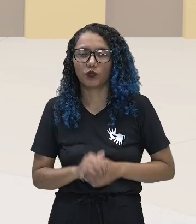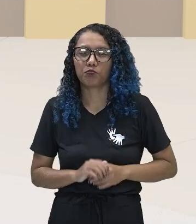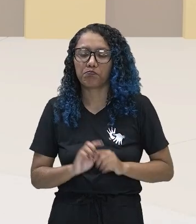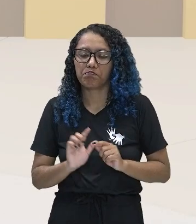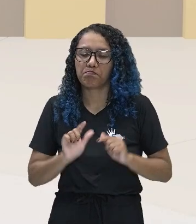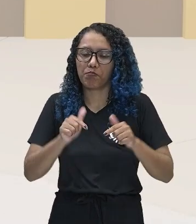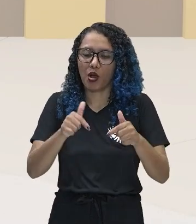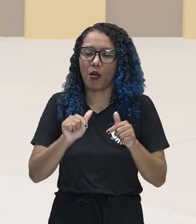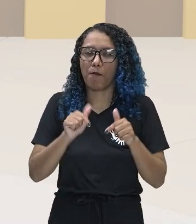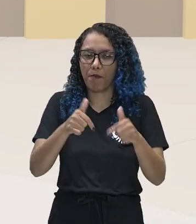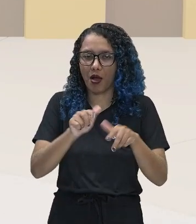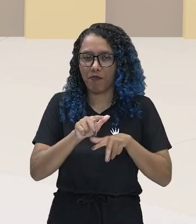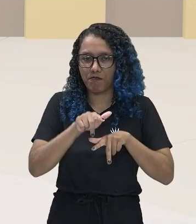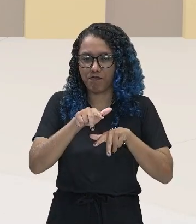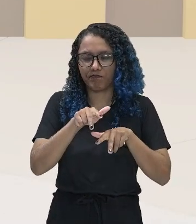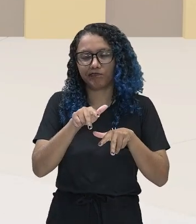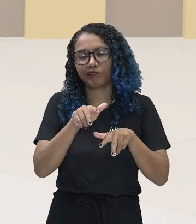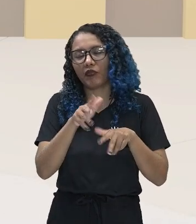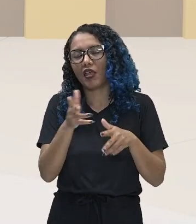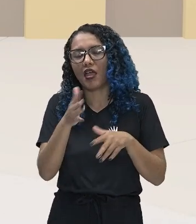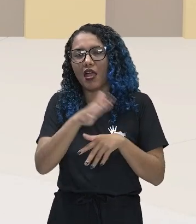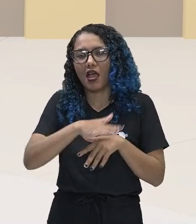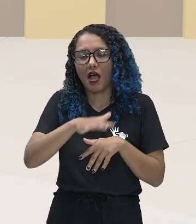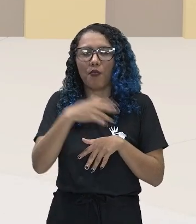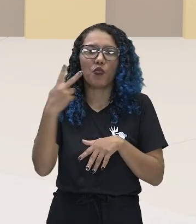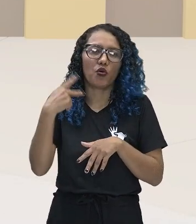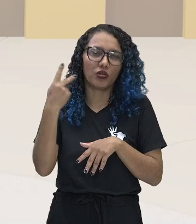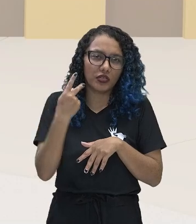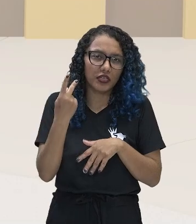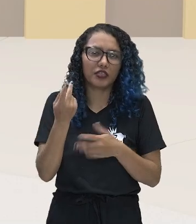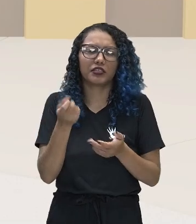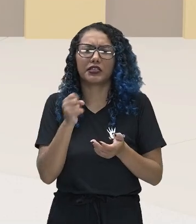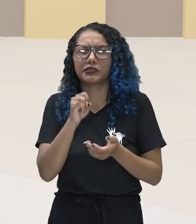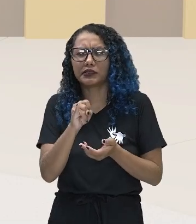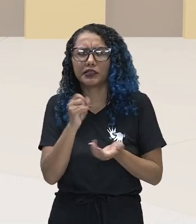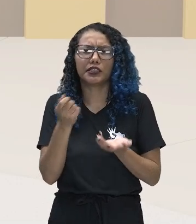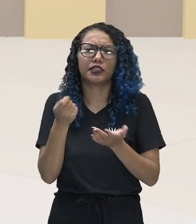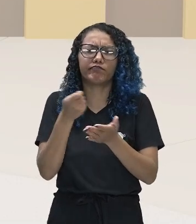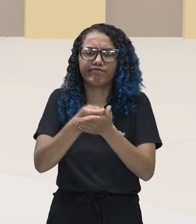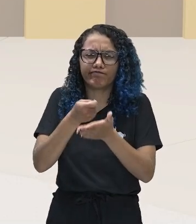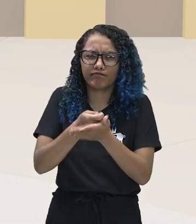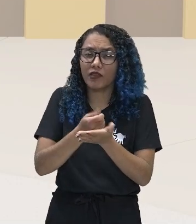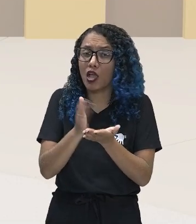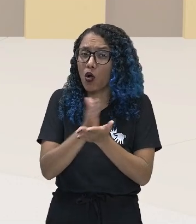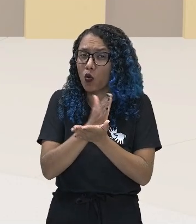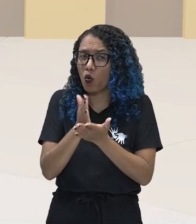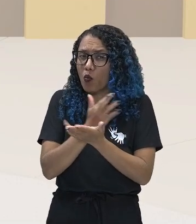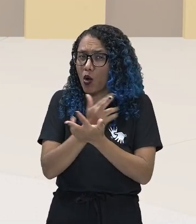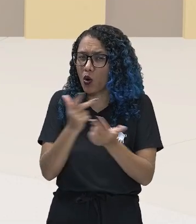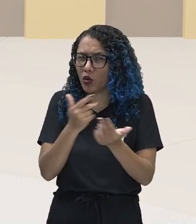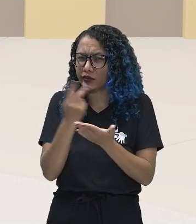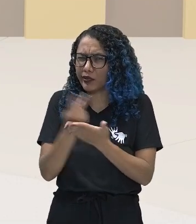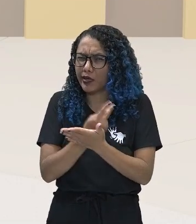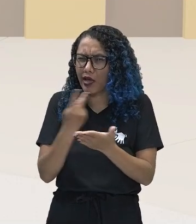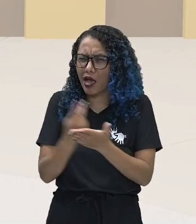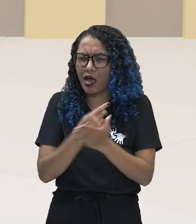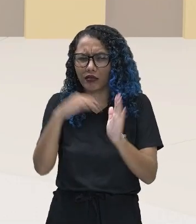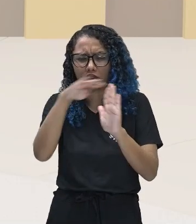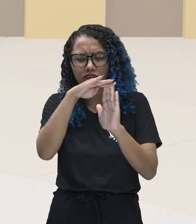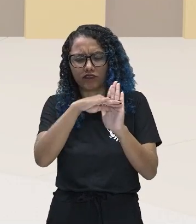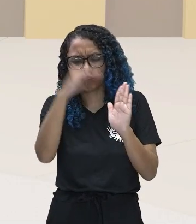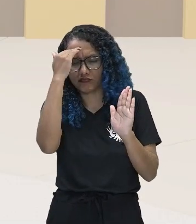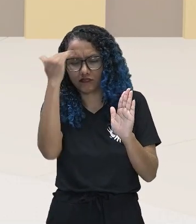né, quando estão cobrando as coisas que não estão de acordo com o que se imagina, né? Então